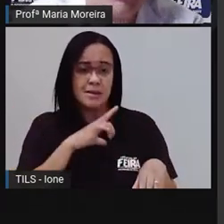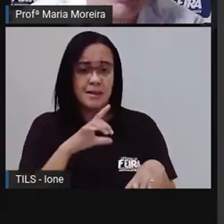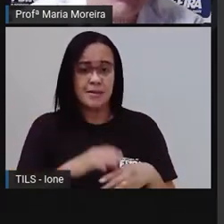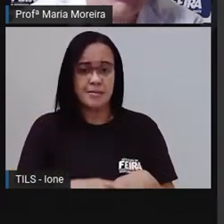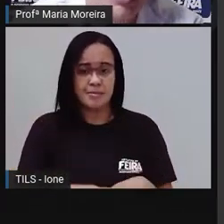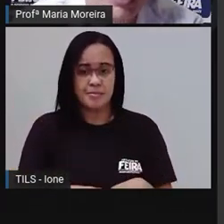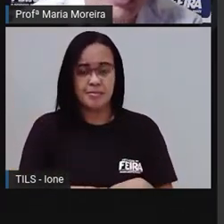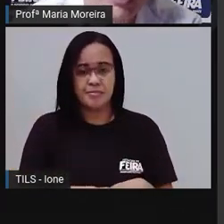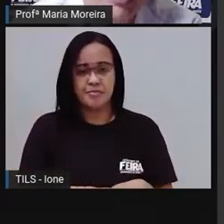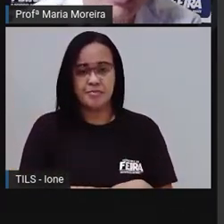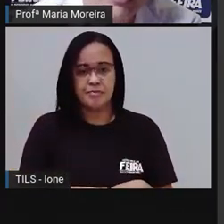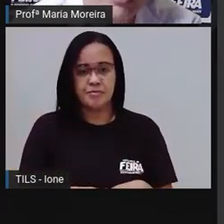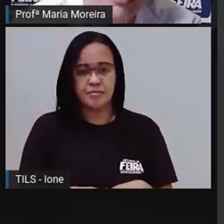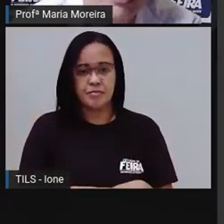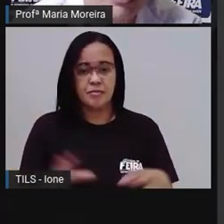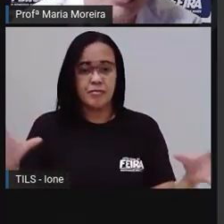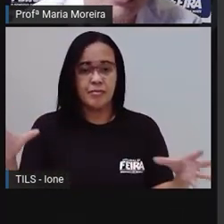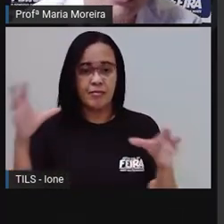Vamos lá.